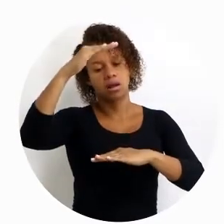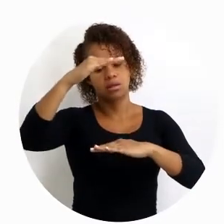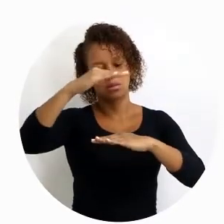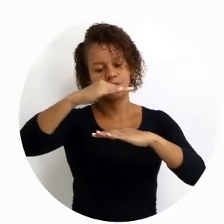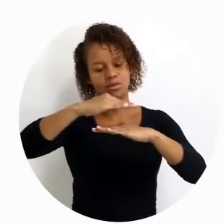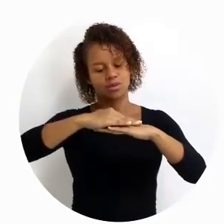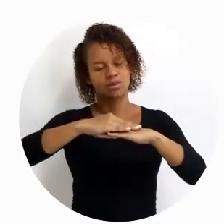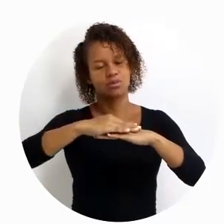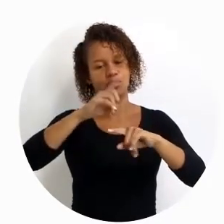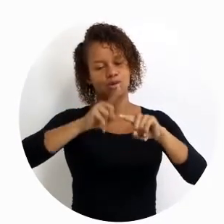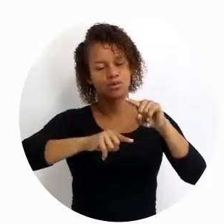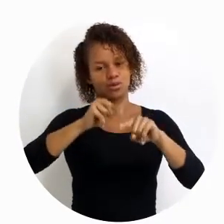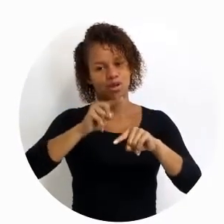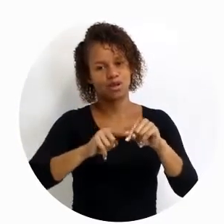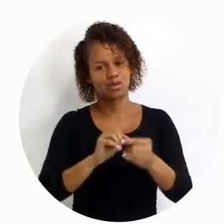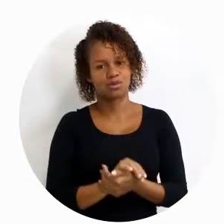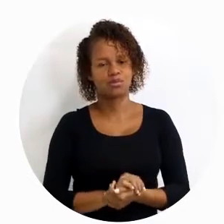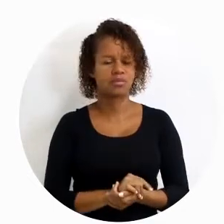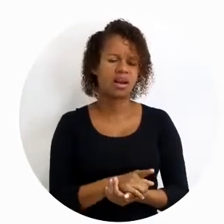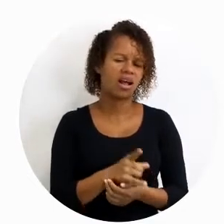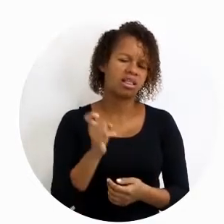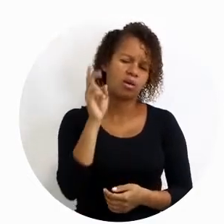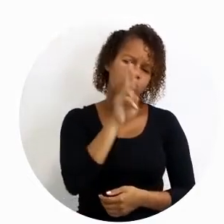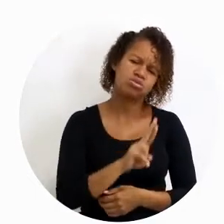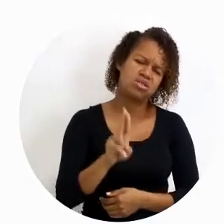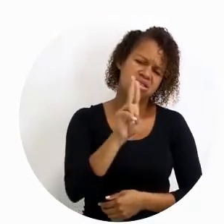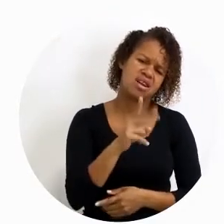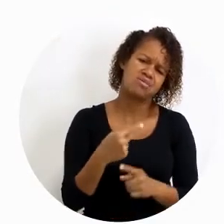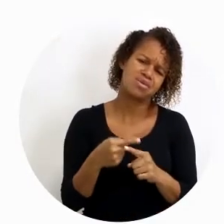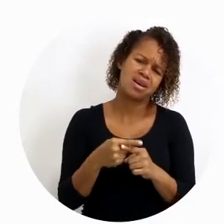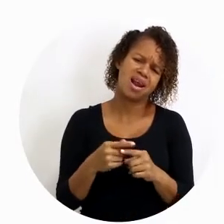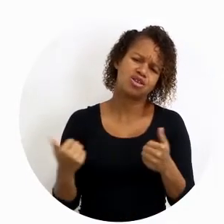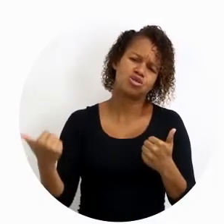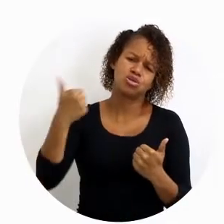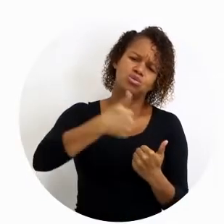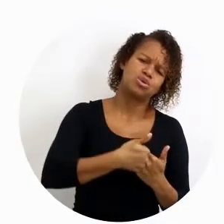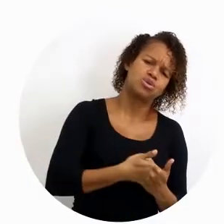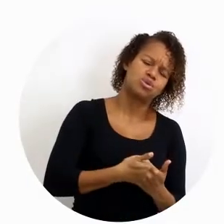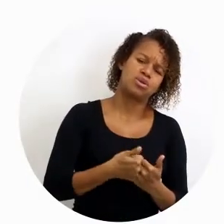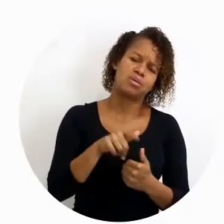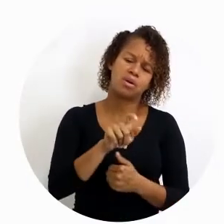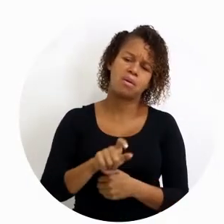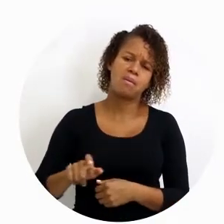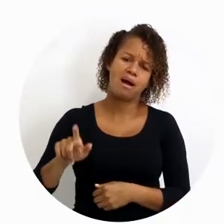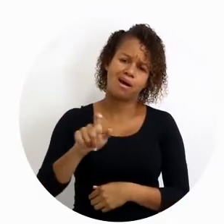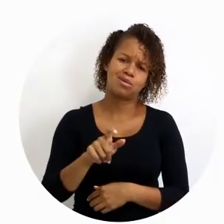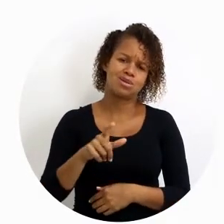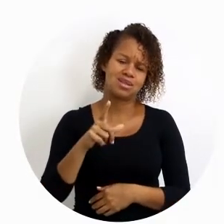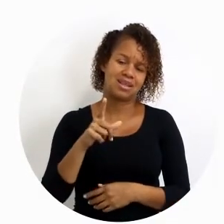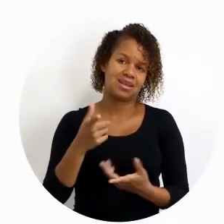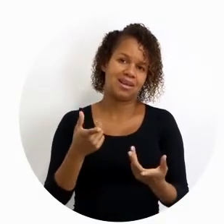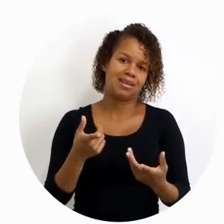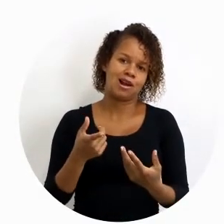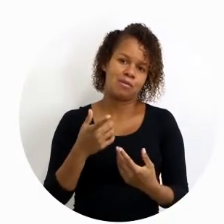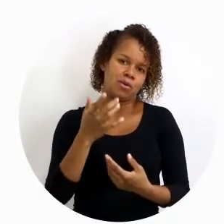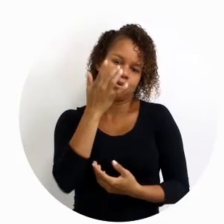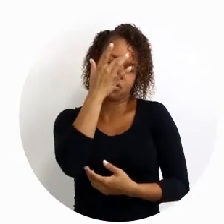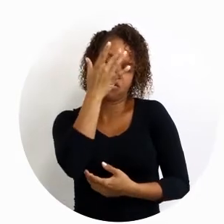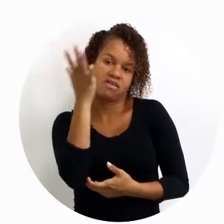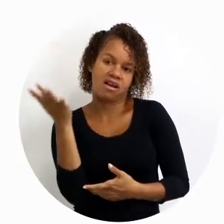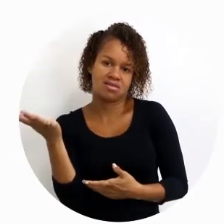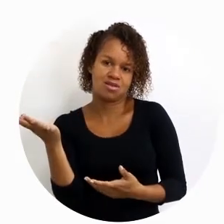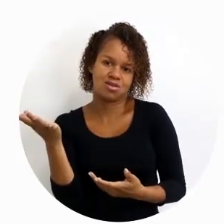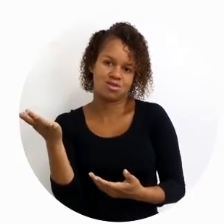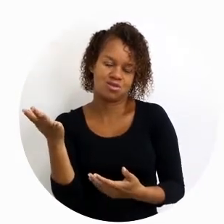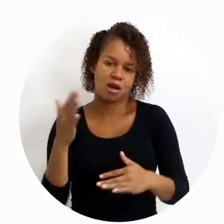ele se aproxima do objeto. Ela não é tão utilizada porque ela é substituída pelo scroll do mouse, que torna muito